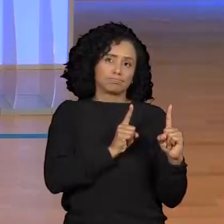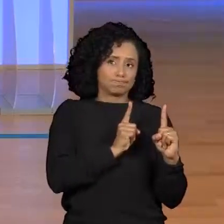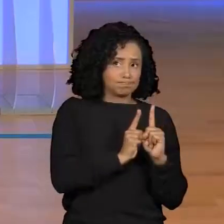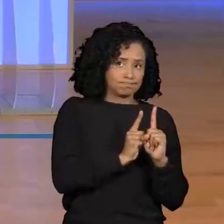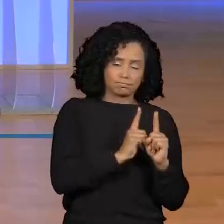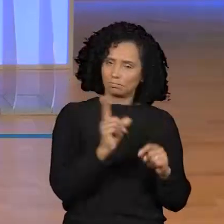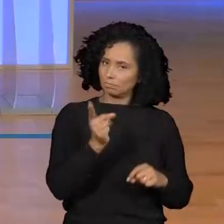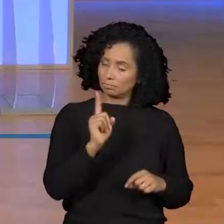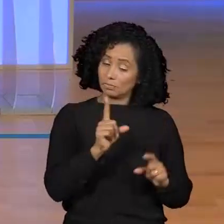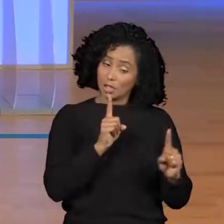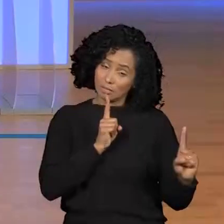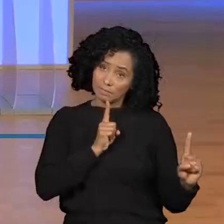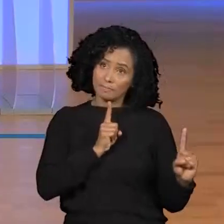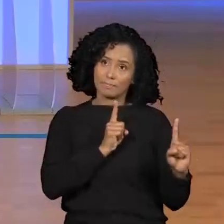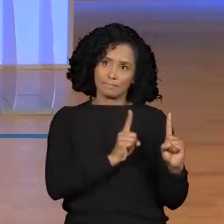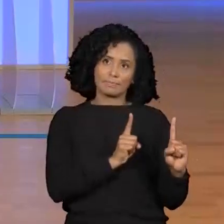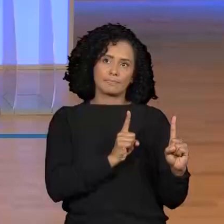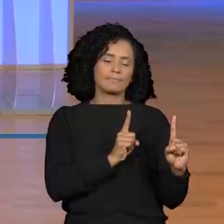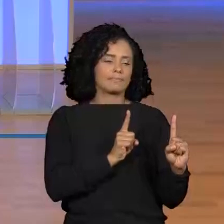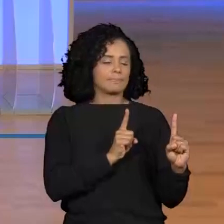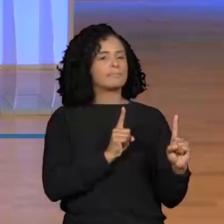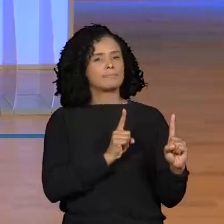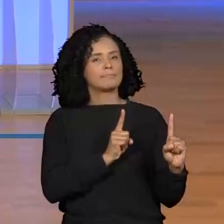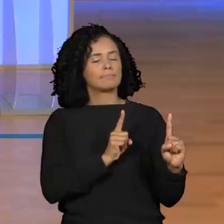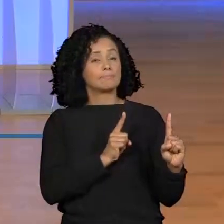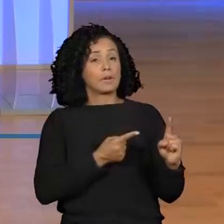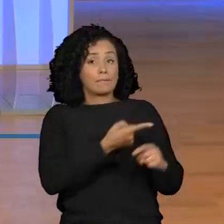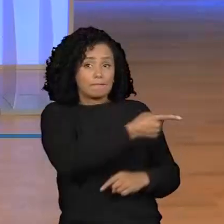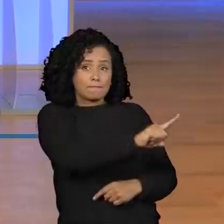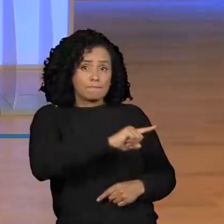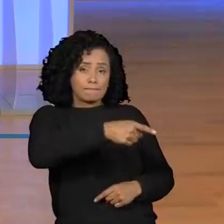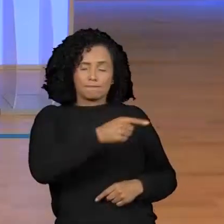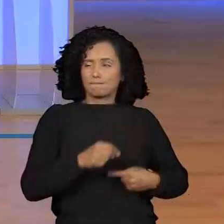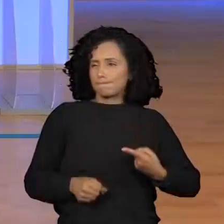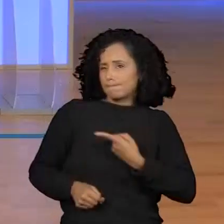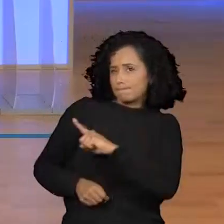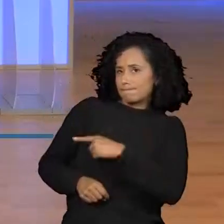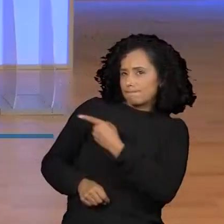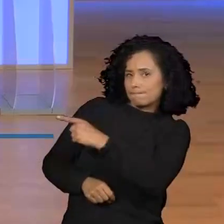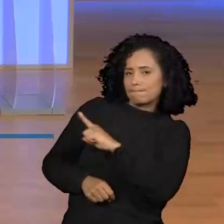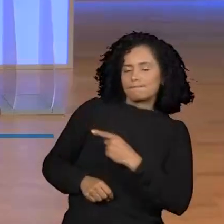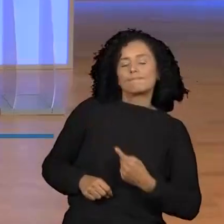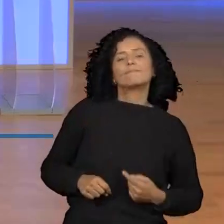Então, a distância, ela fica maior, tá? Então, essas são as